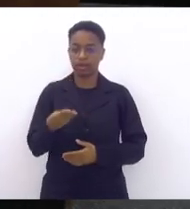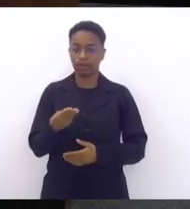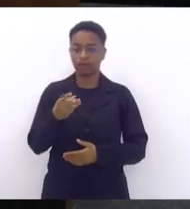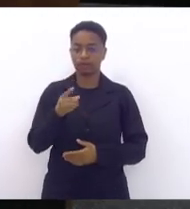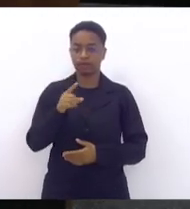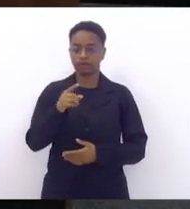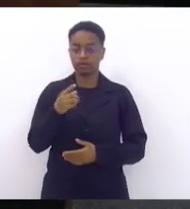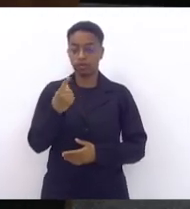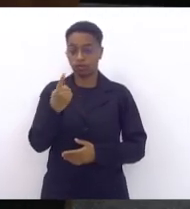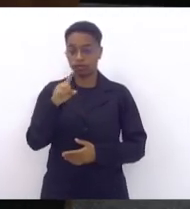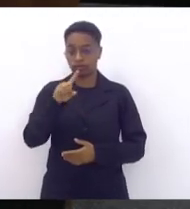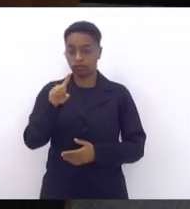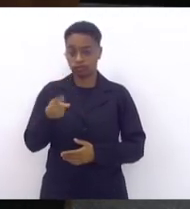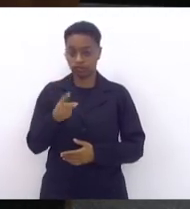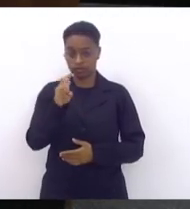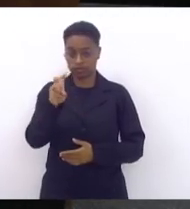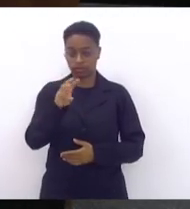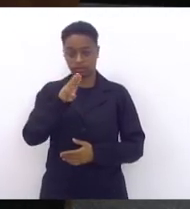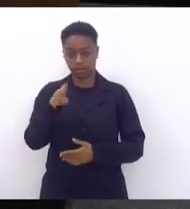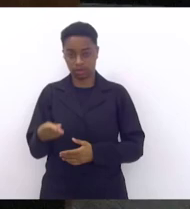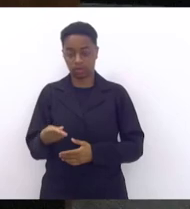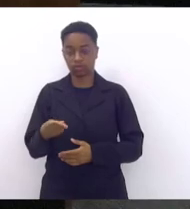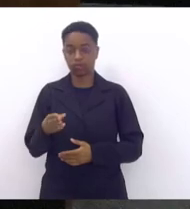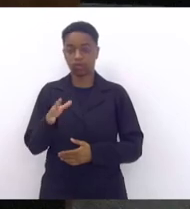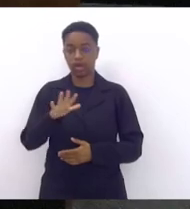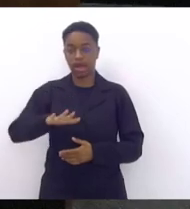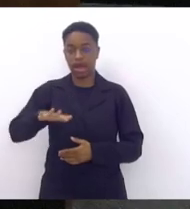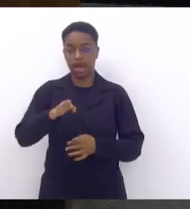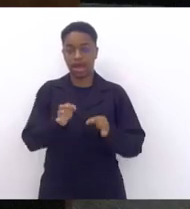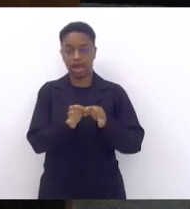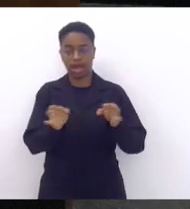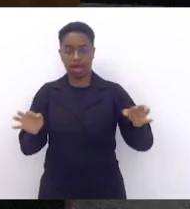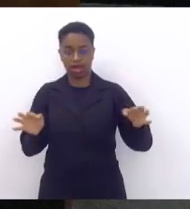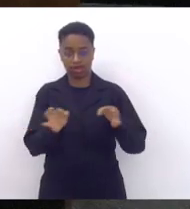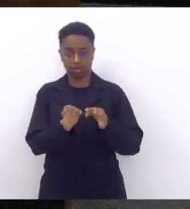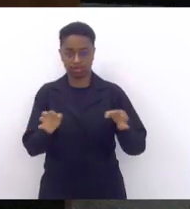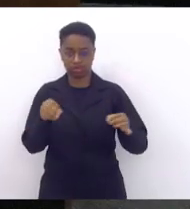quadrados de áreas na fazenda.